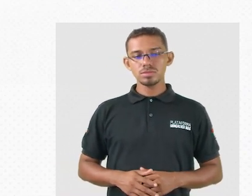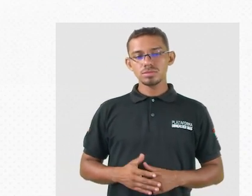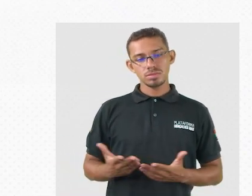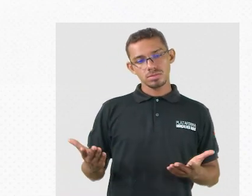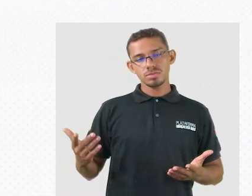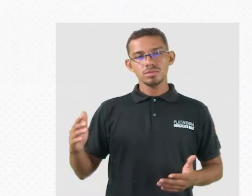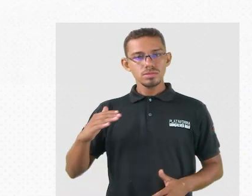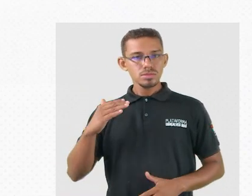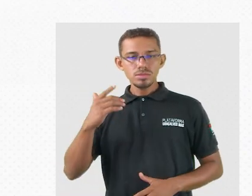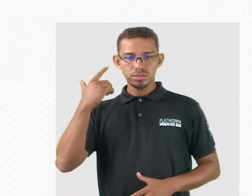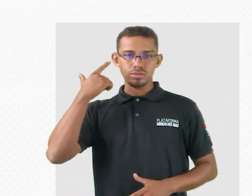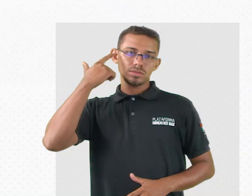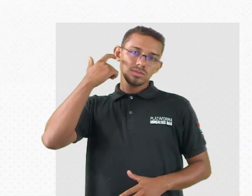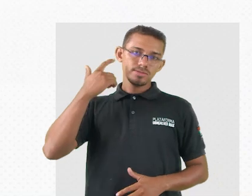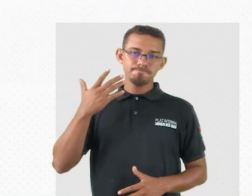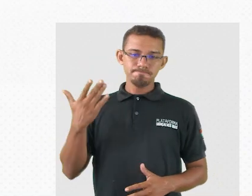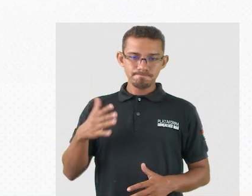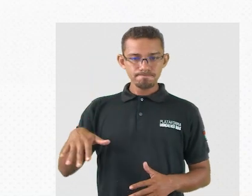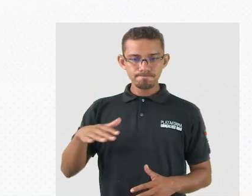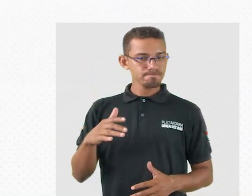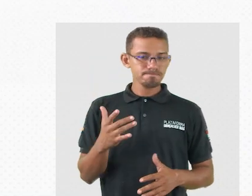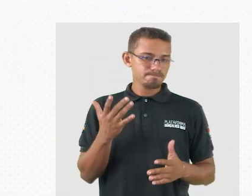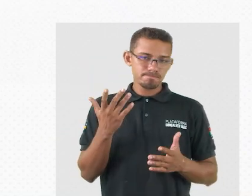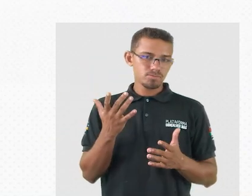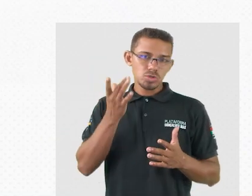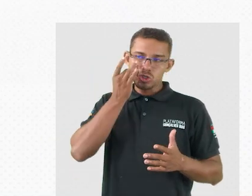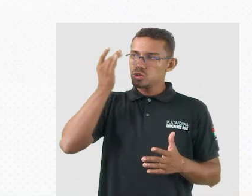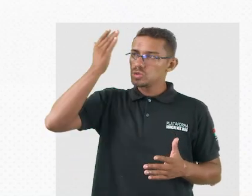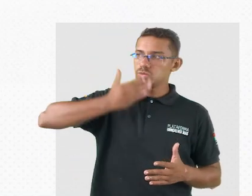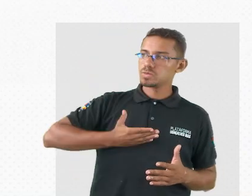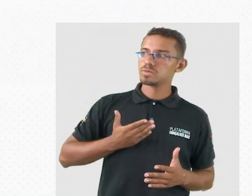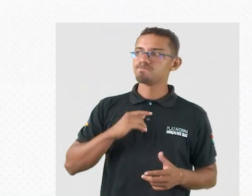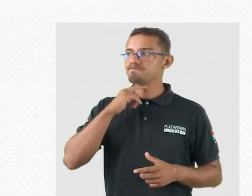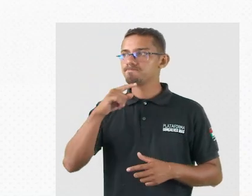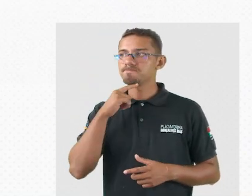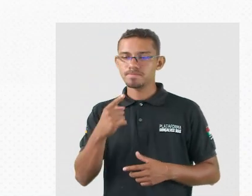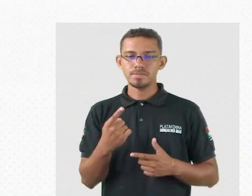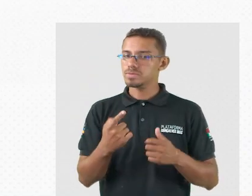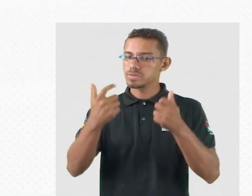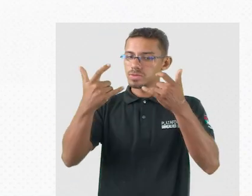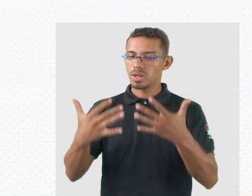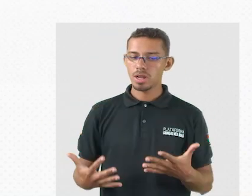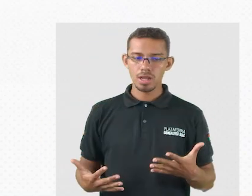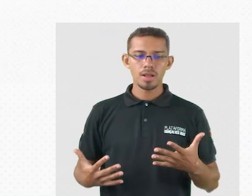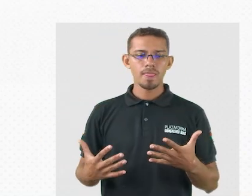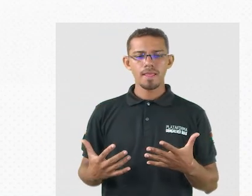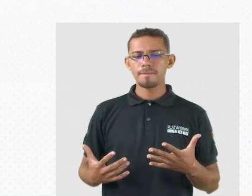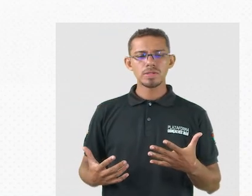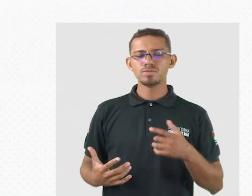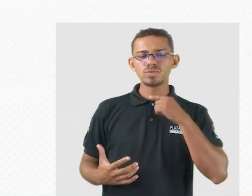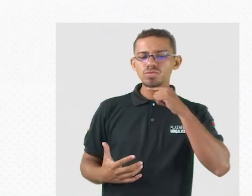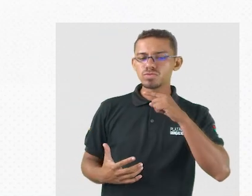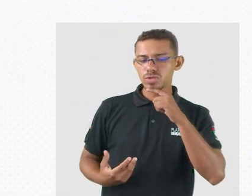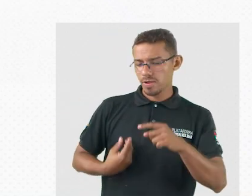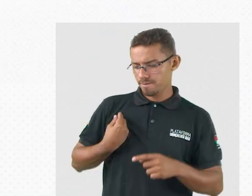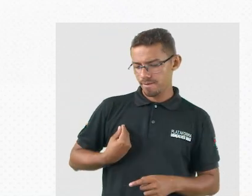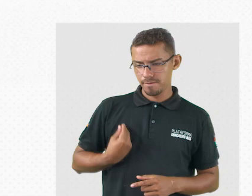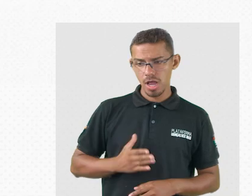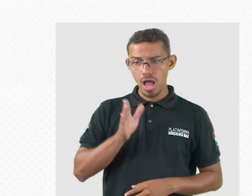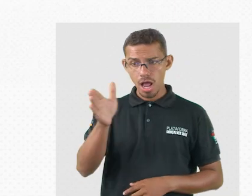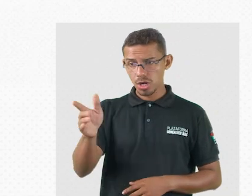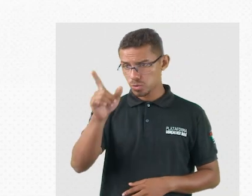matou ele pelo caminho, né. De fato nós não temos como dizer que isso aconteceu, mas ele não chegou vivo, né, ao